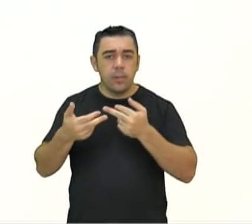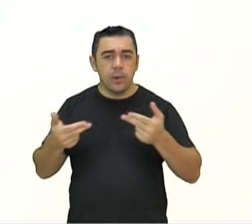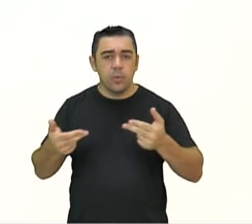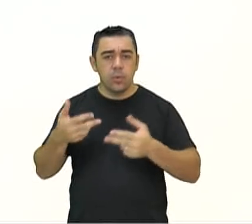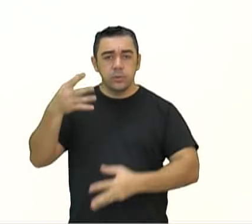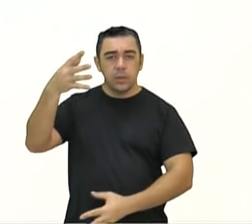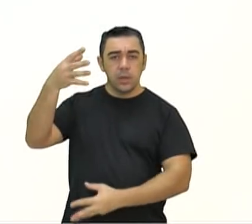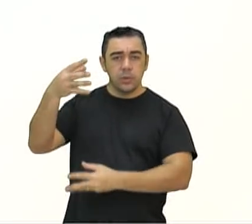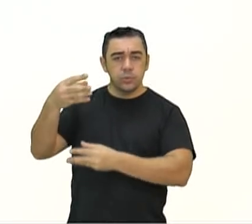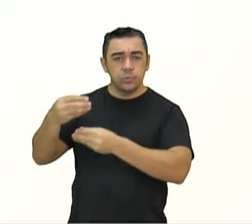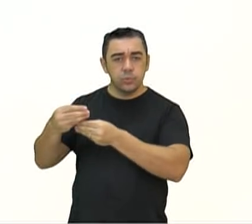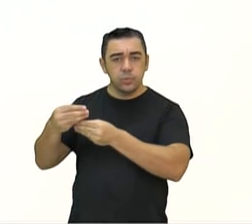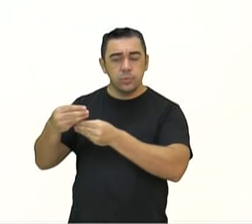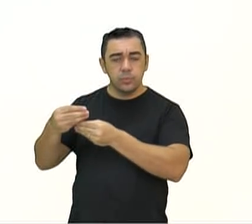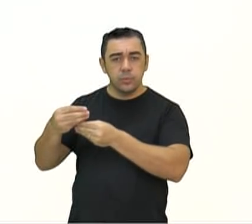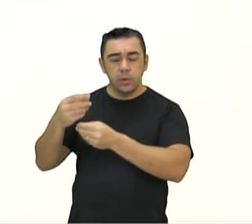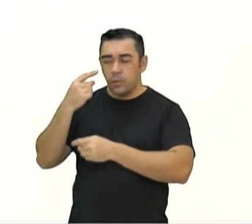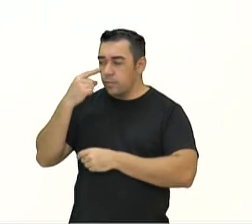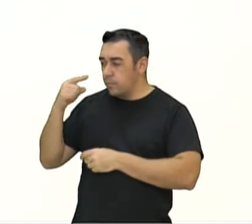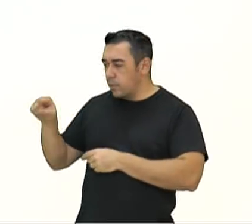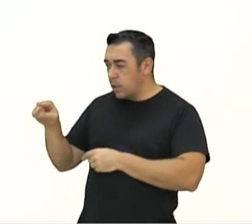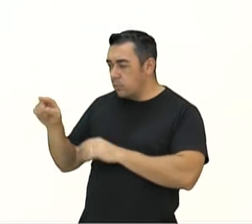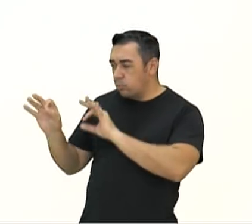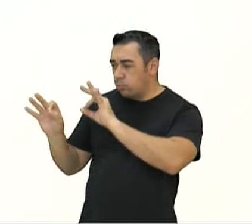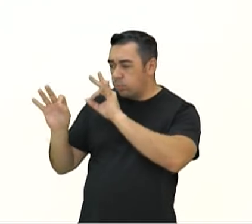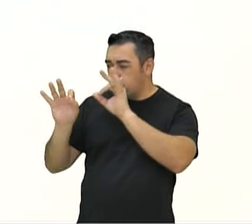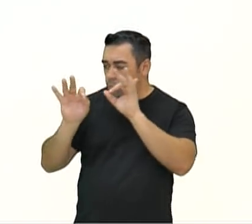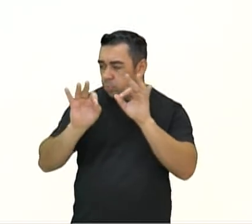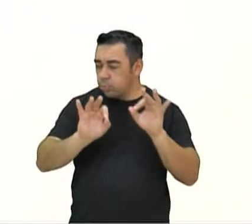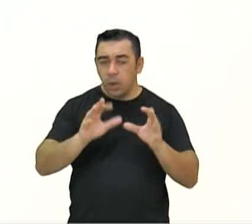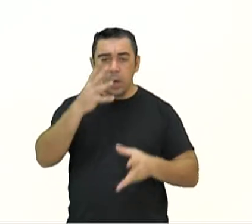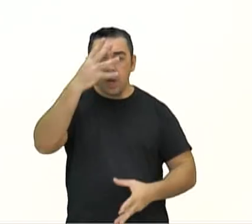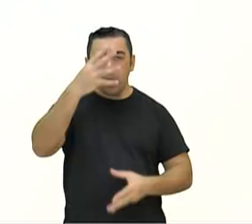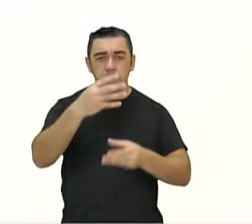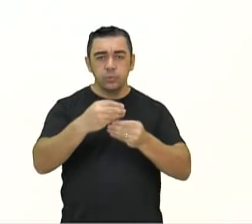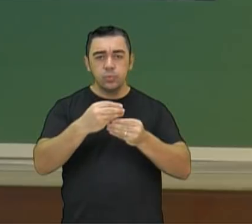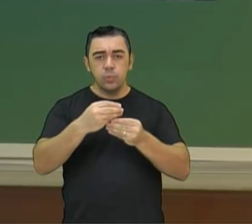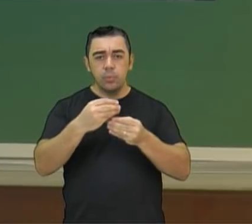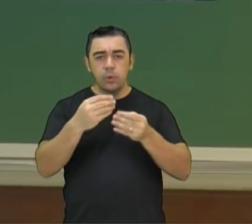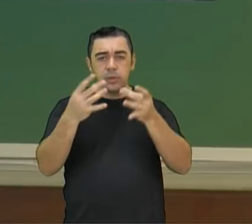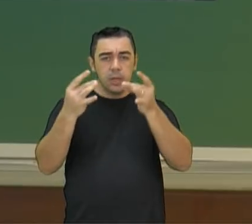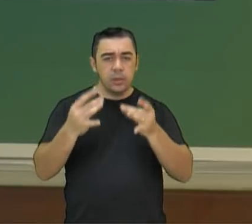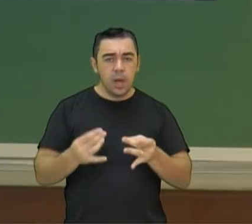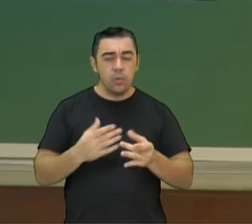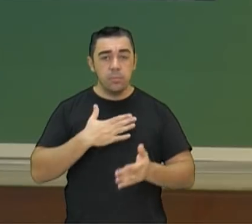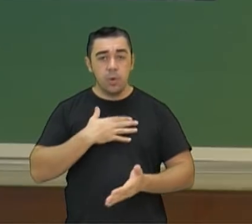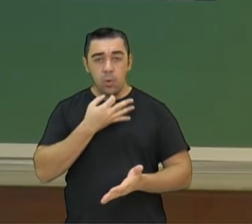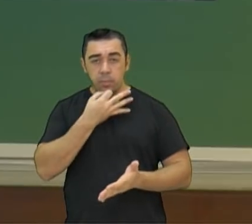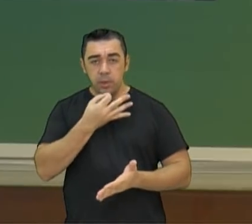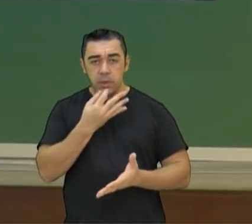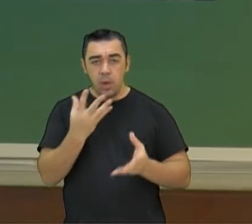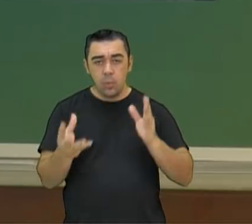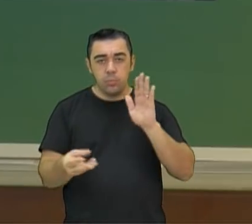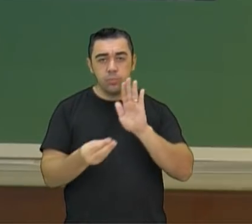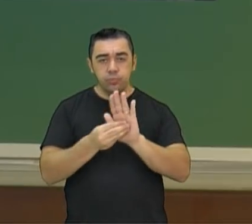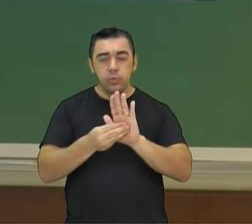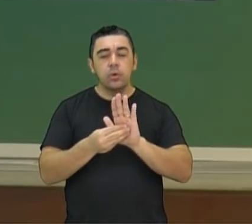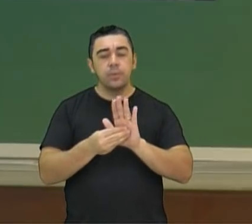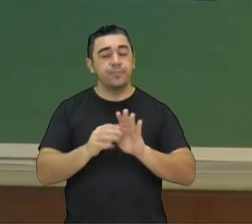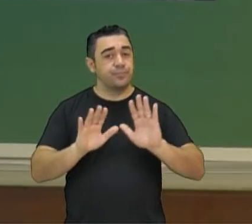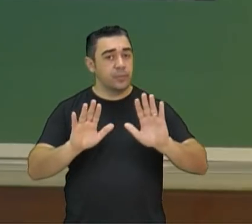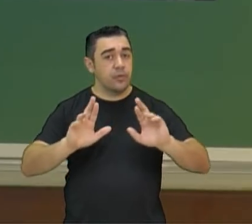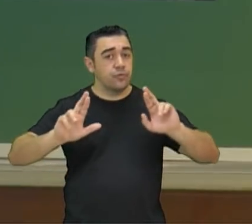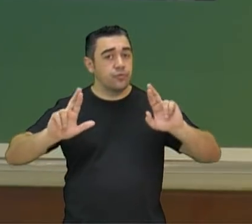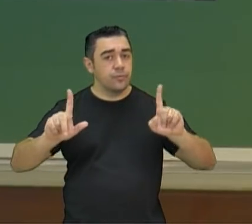obra cultural, artística, literária, cinematográfica, teatral e etc. Certo? Já no